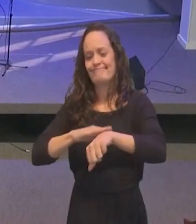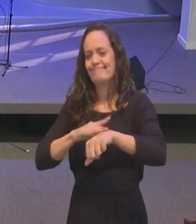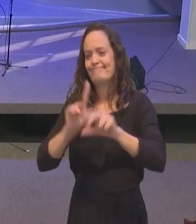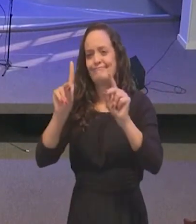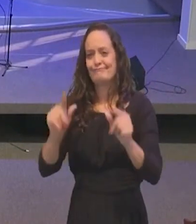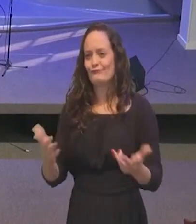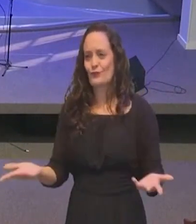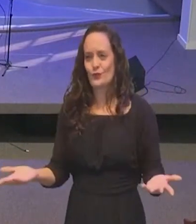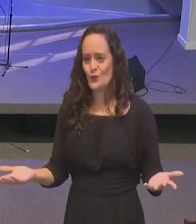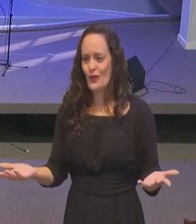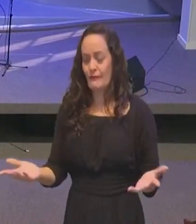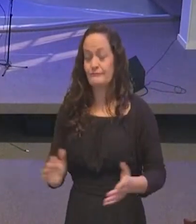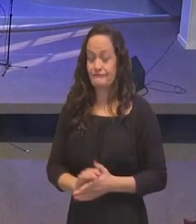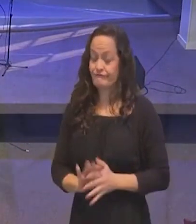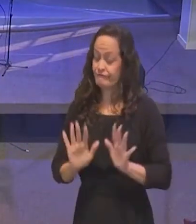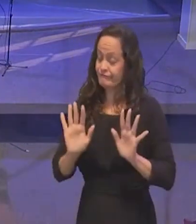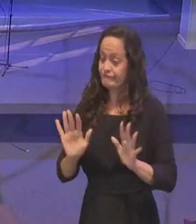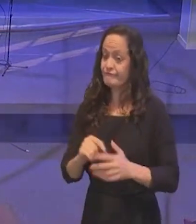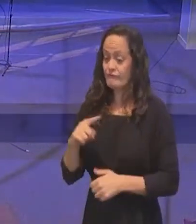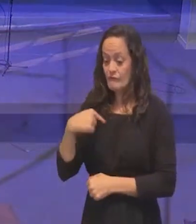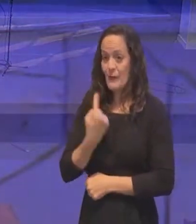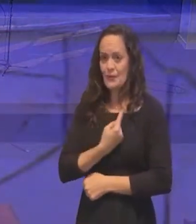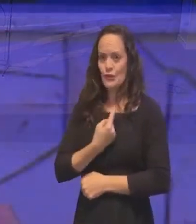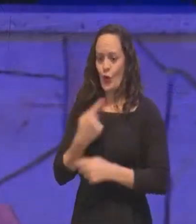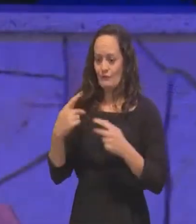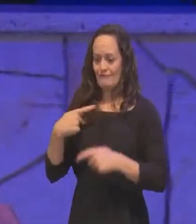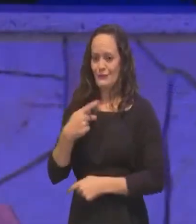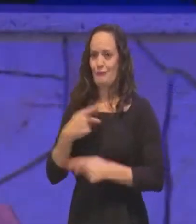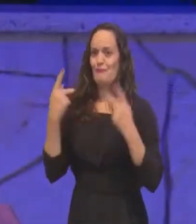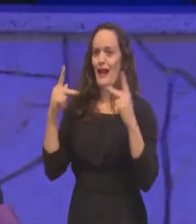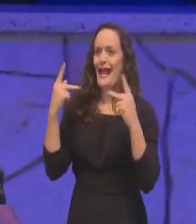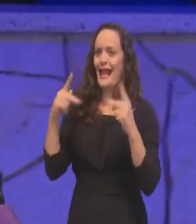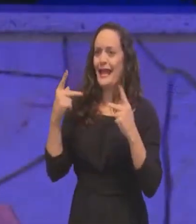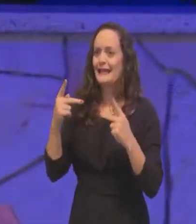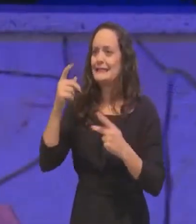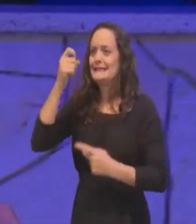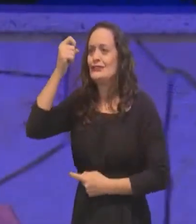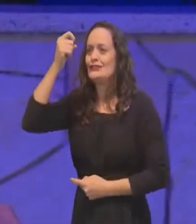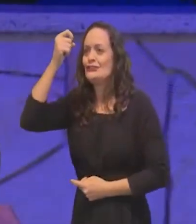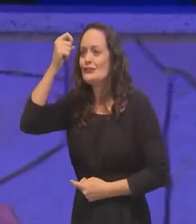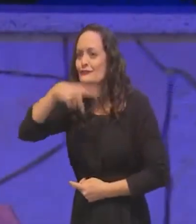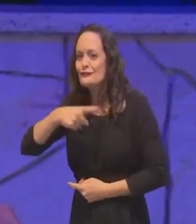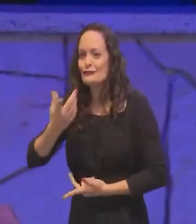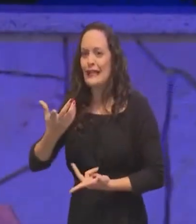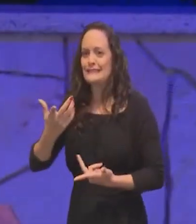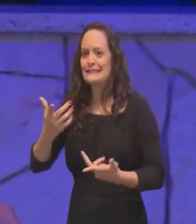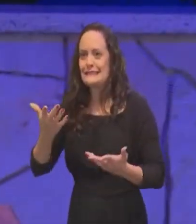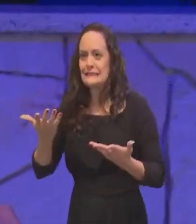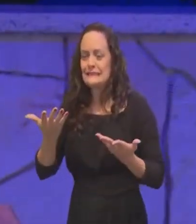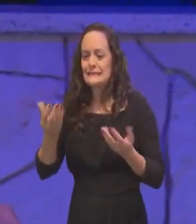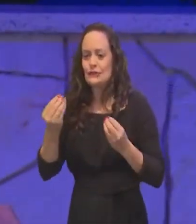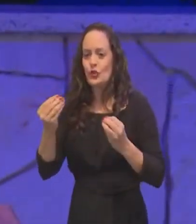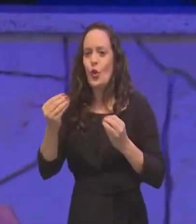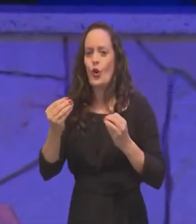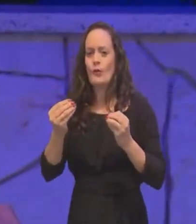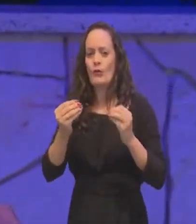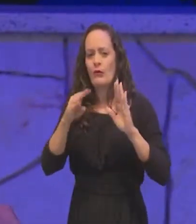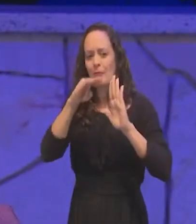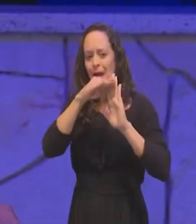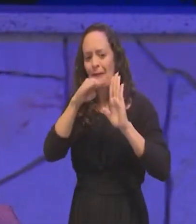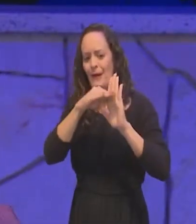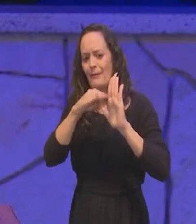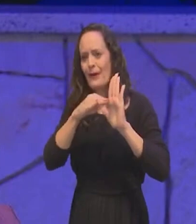E nós ficamos assim, nós que pregamos, com muitas dificuldades, muitas vezes, de traçar um plano, uma meta,